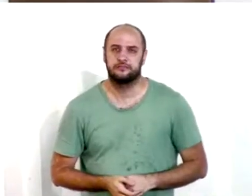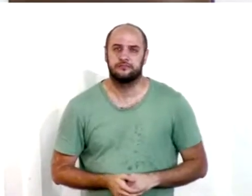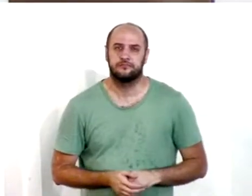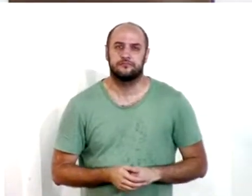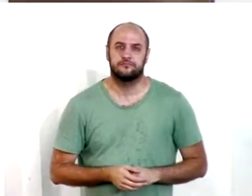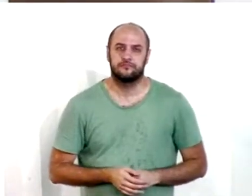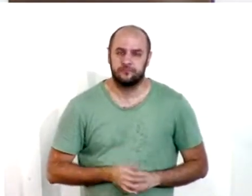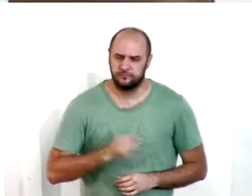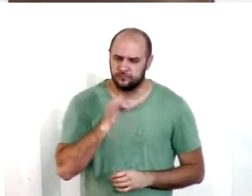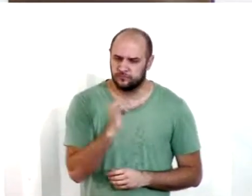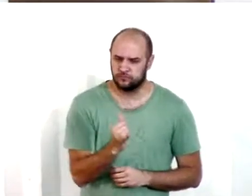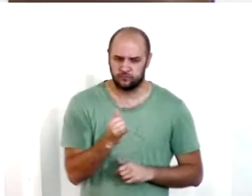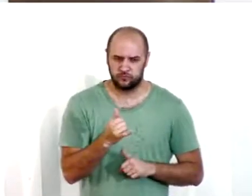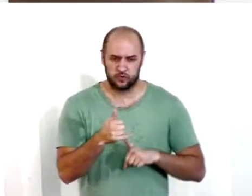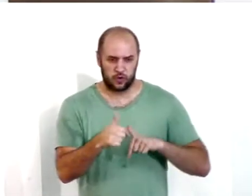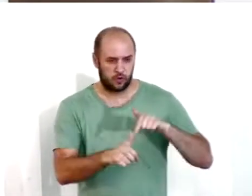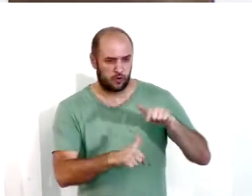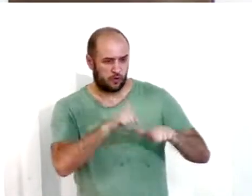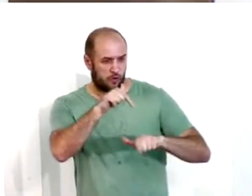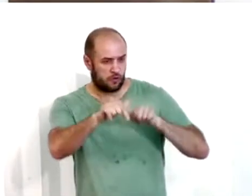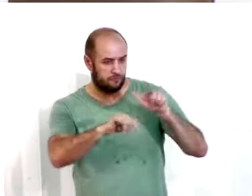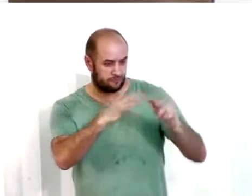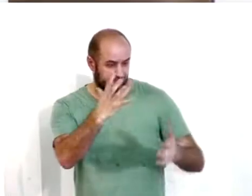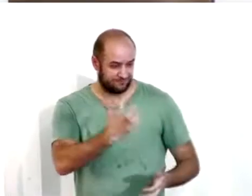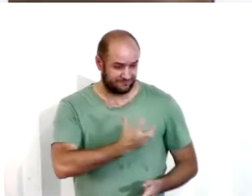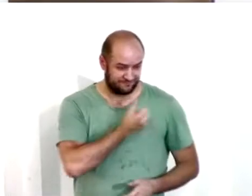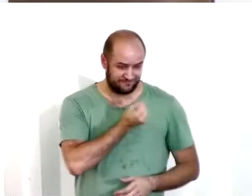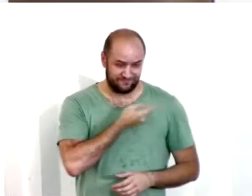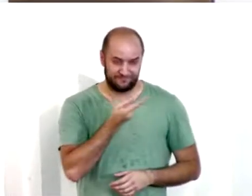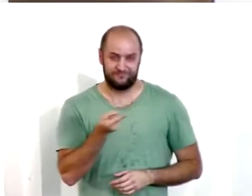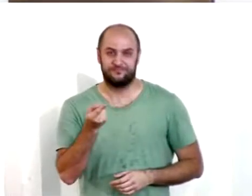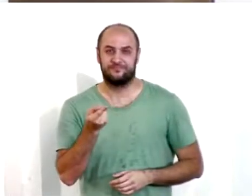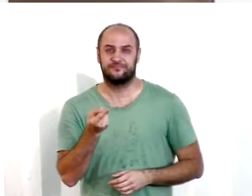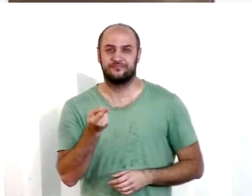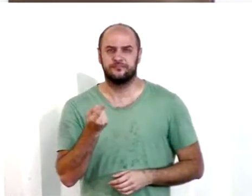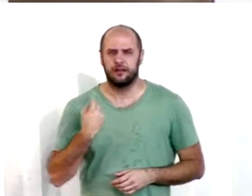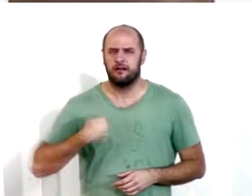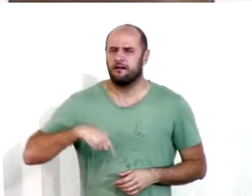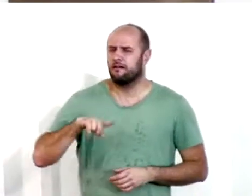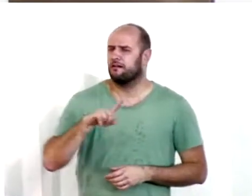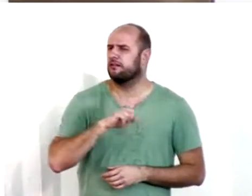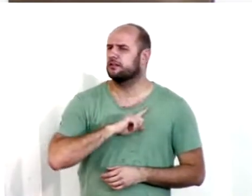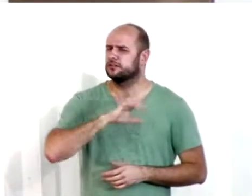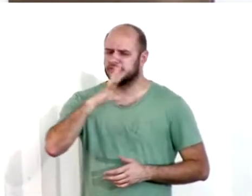que é uma obra de redenção, no qual temos a